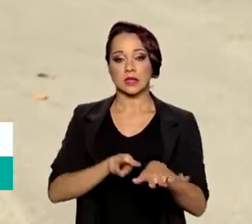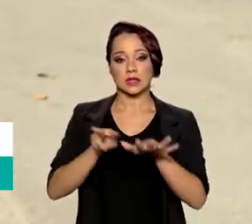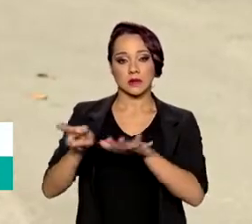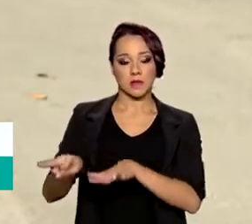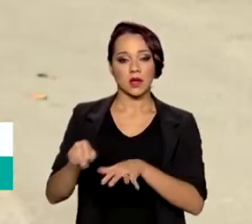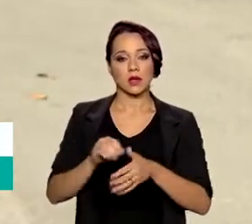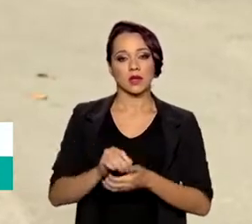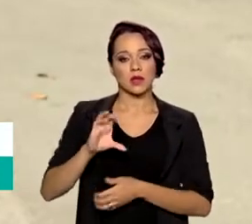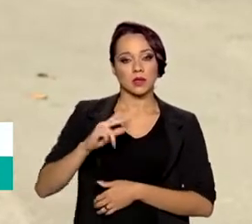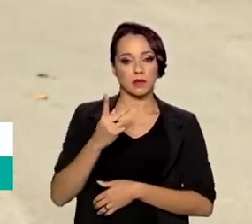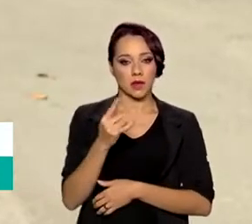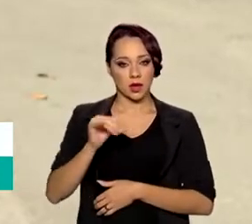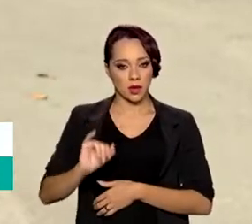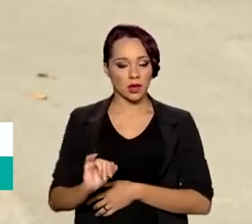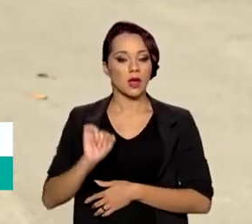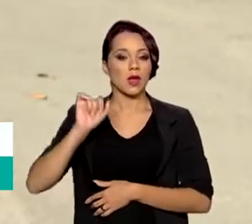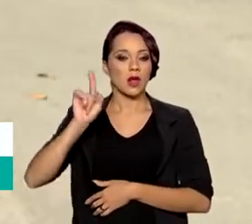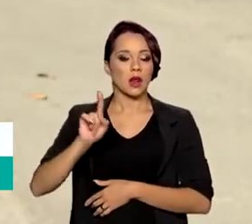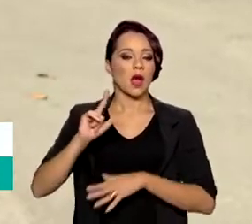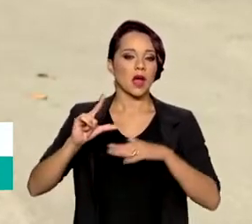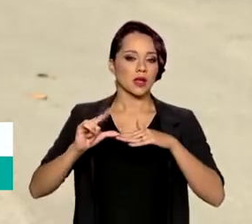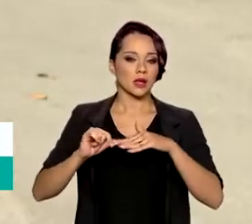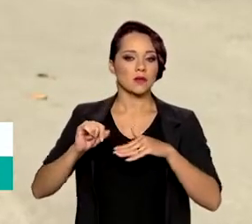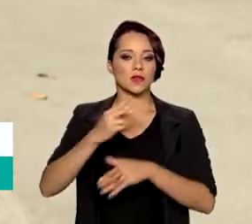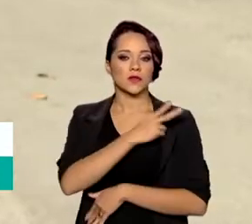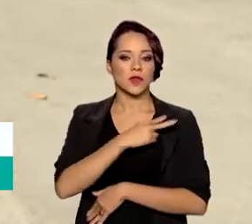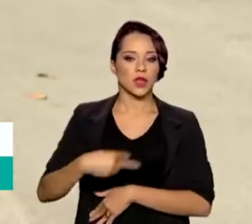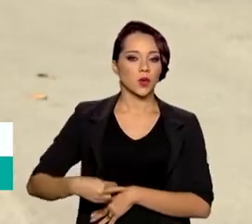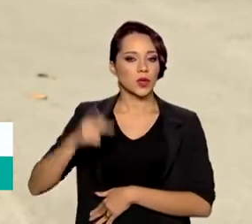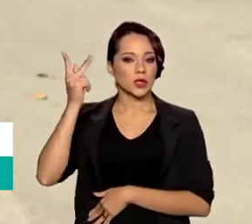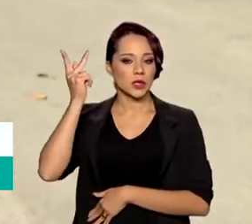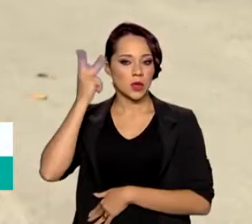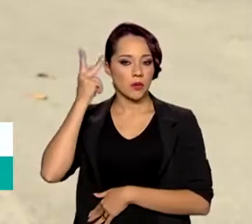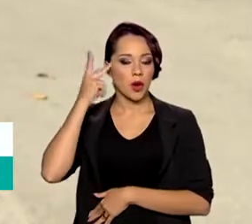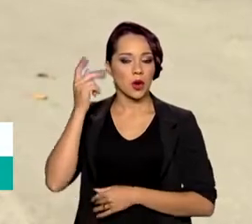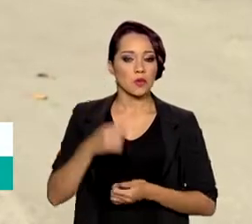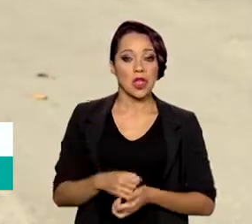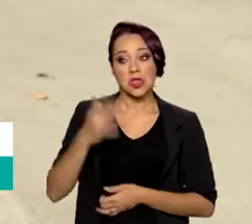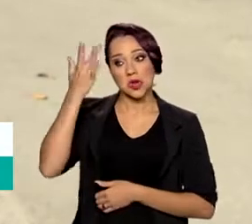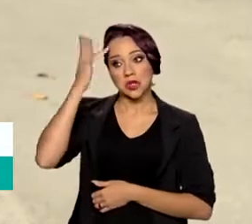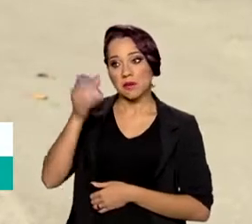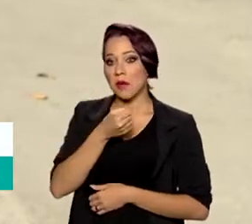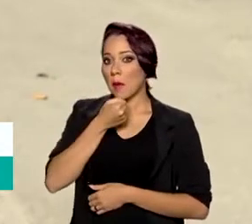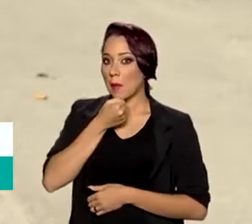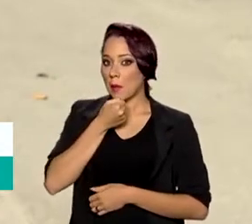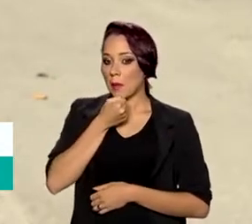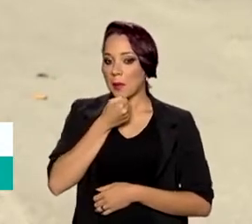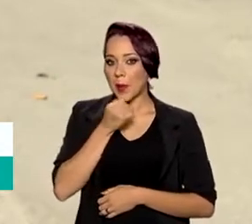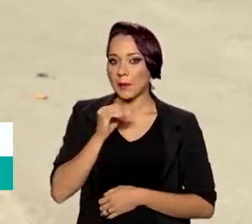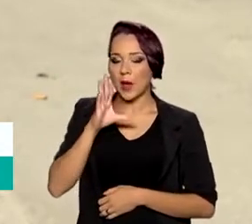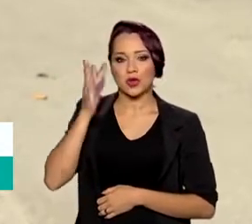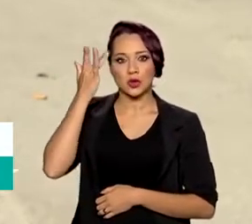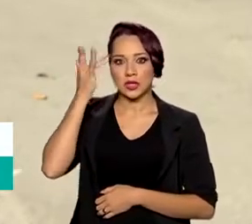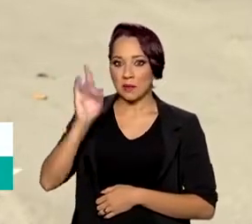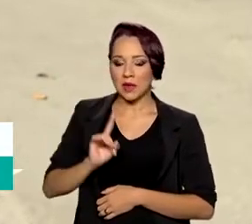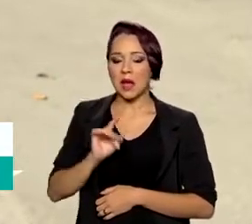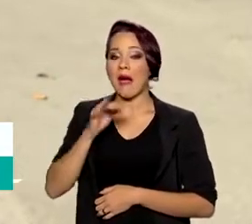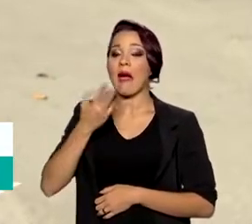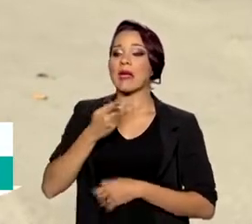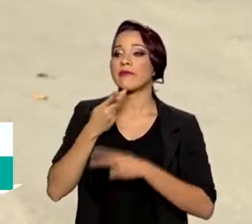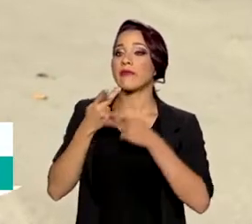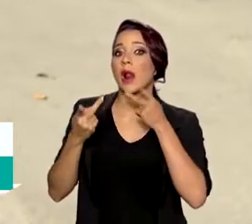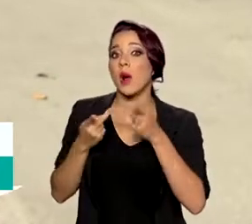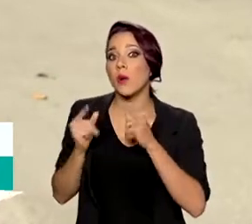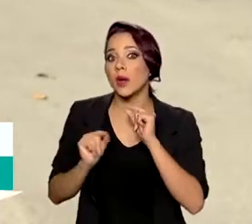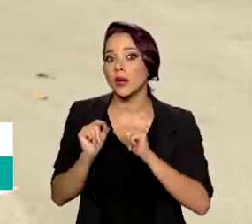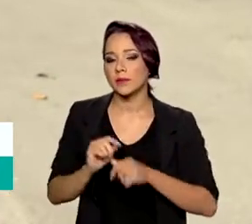uma CPI, na Câmara de Vereadores aqui de São Paulo, sem saber que o microfone dele está aberto, as seguintes